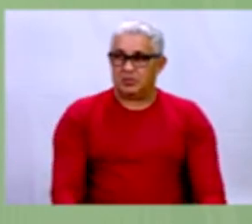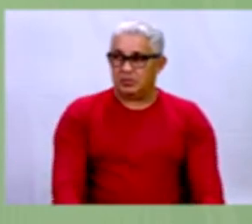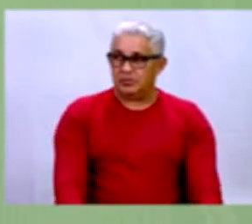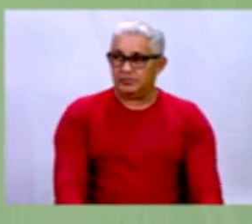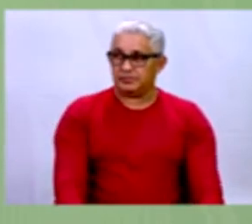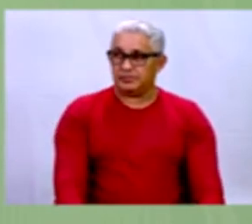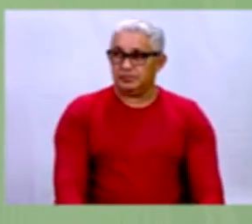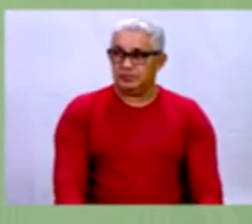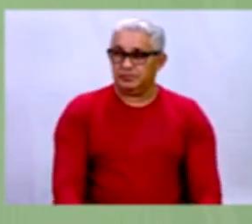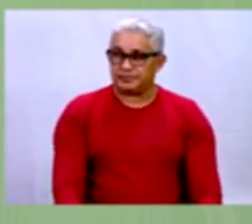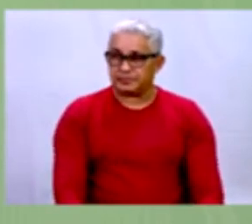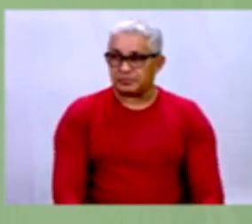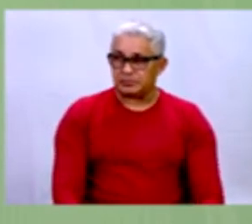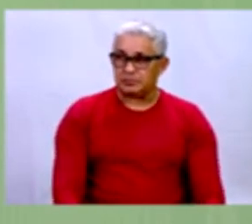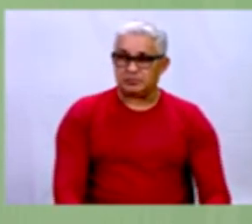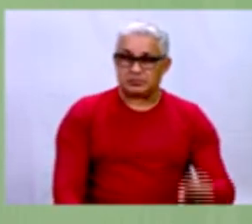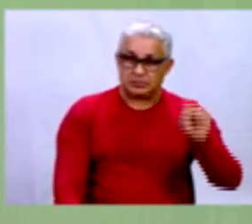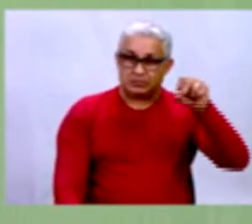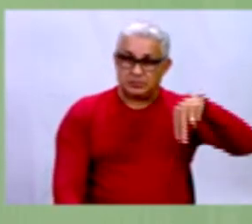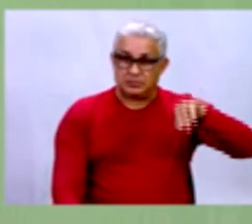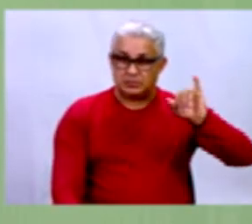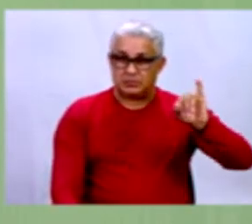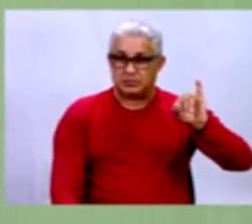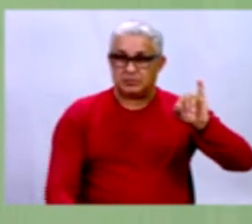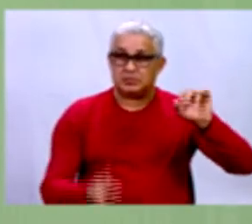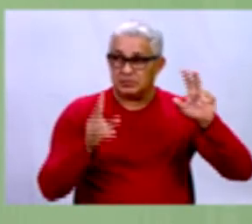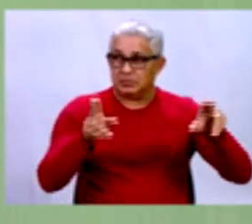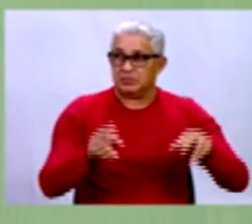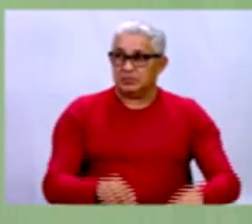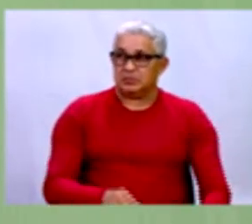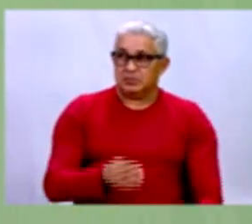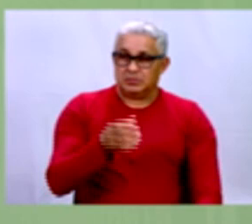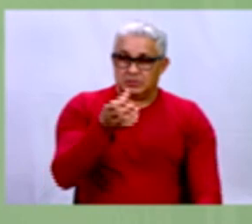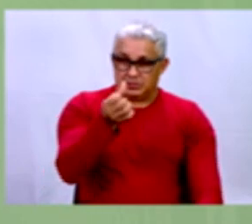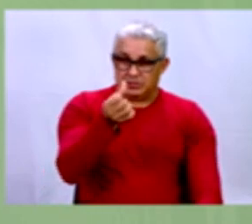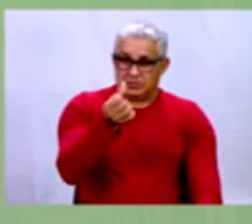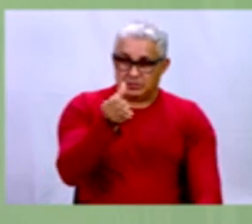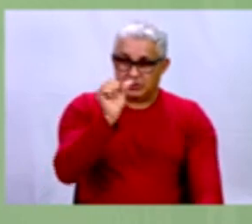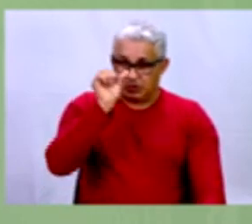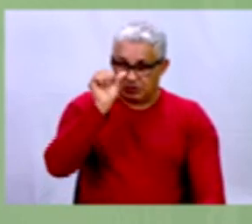0,085. O meu SNI é igual a